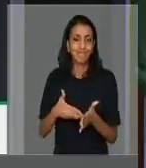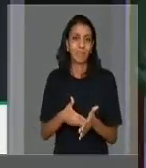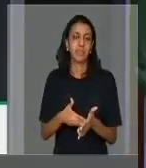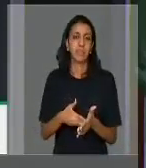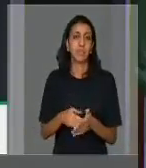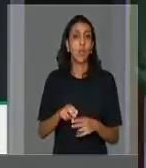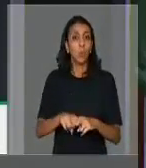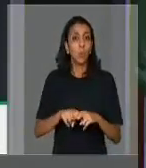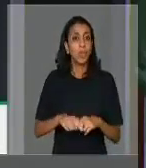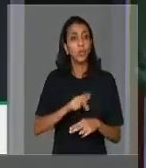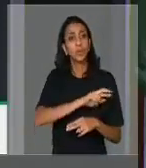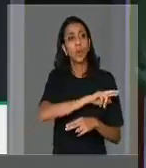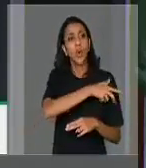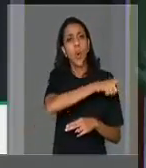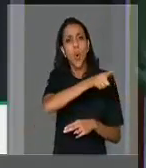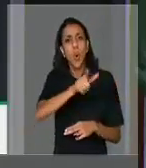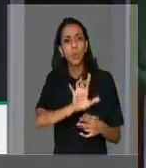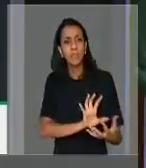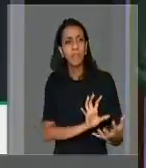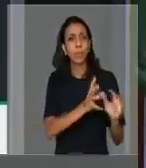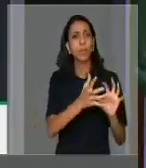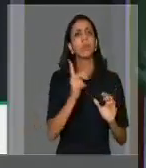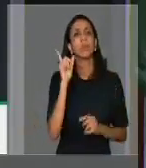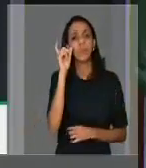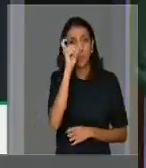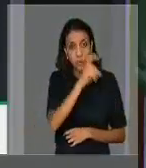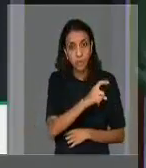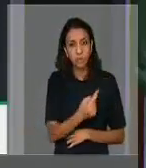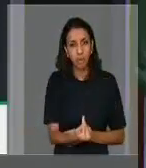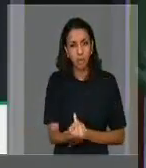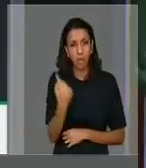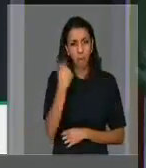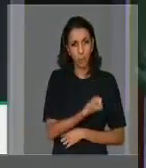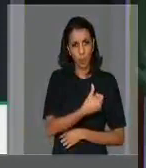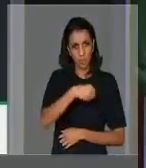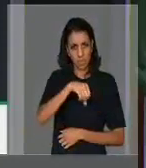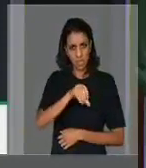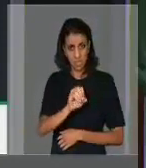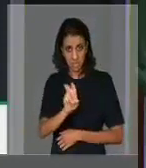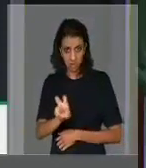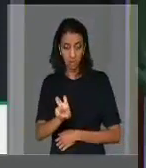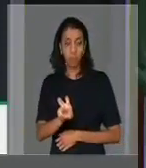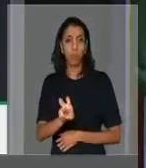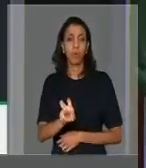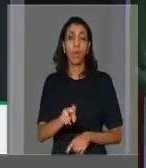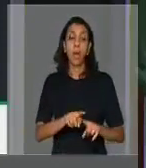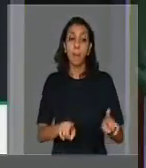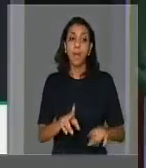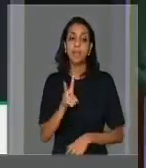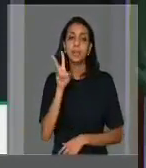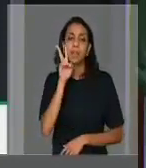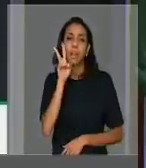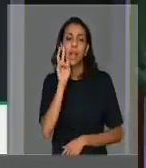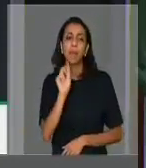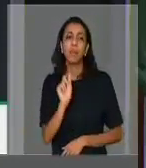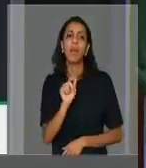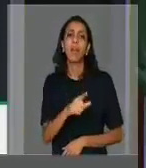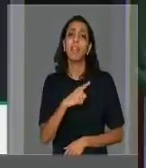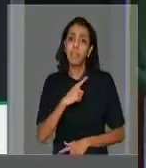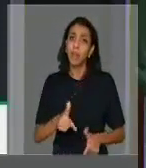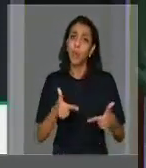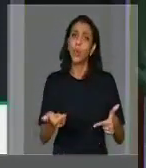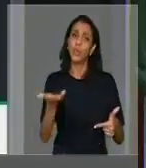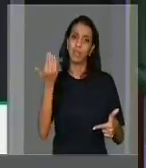ethos revolucionário daquele movimento inaugural, fica essa memória como alento.